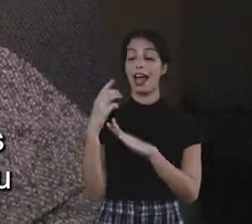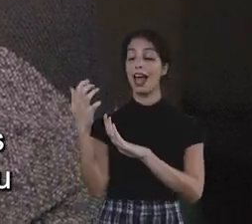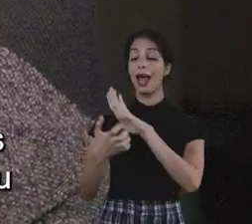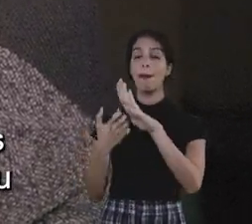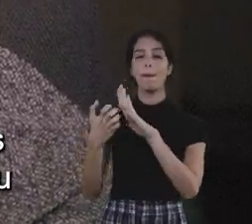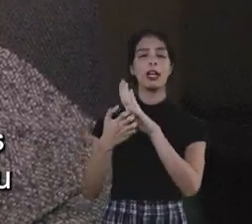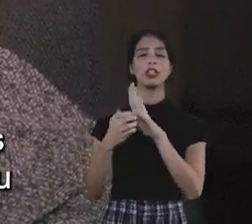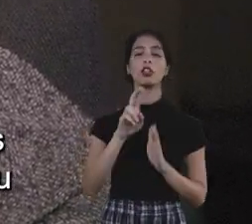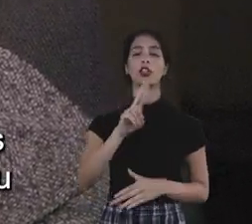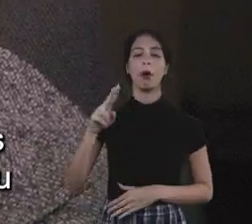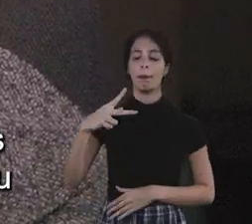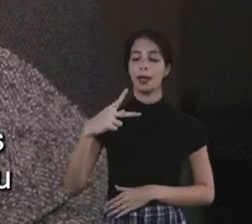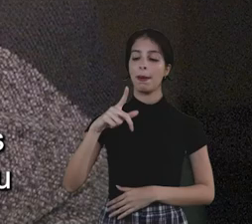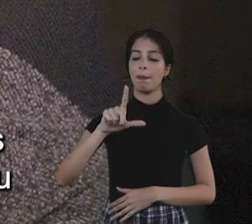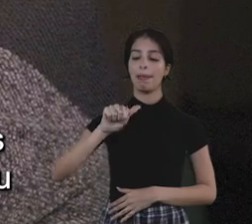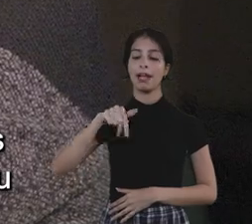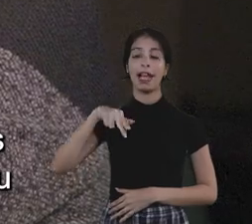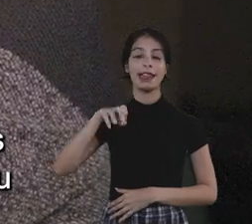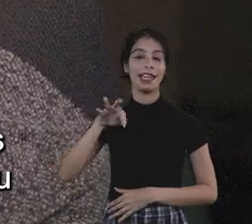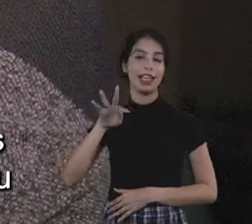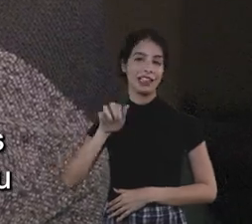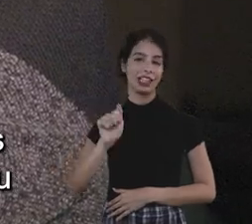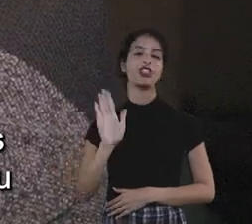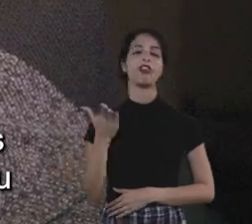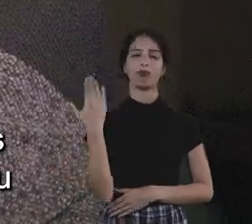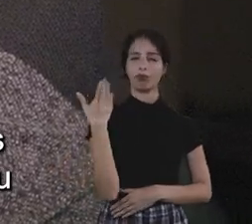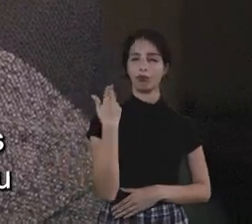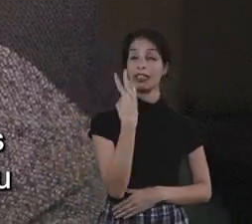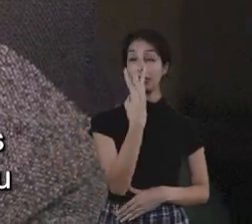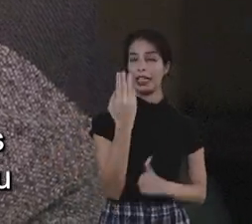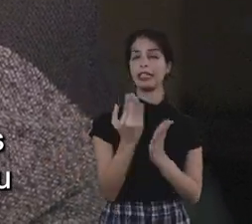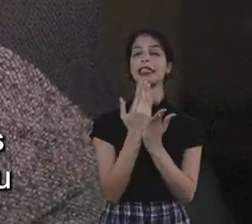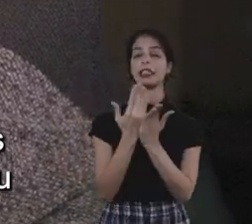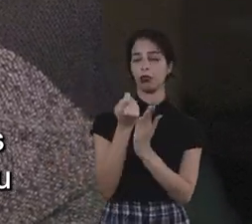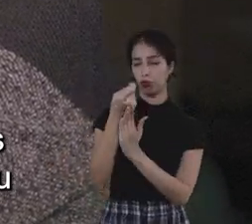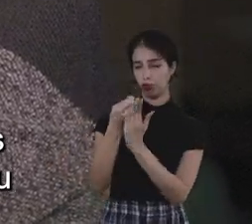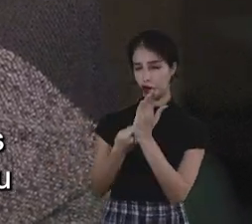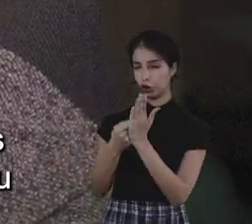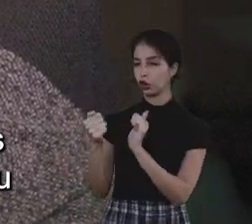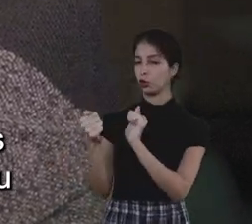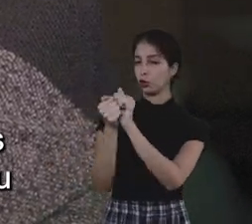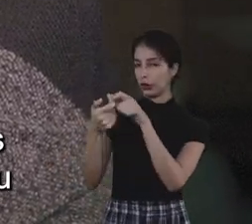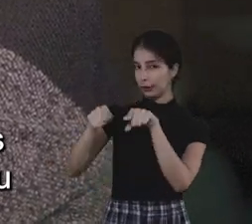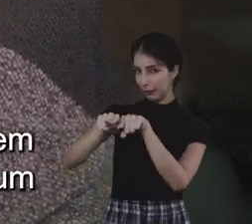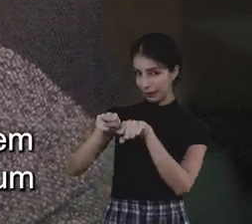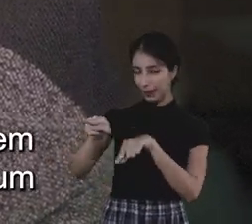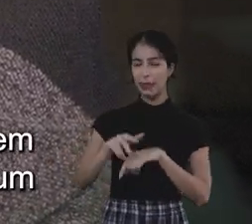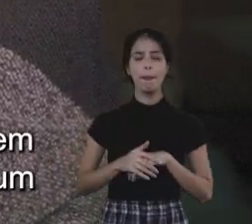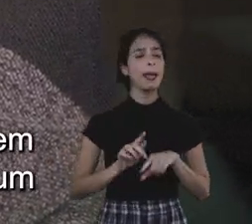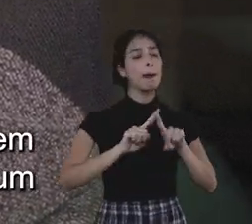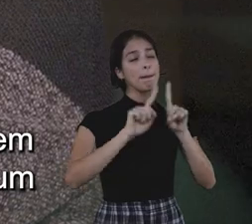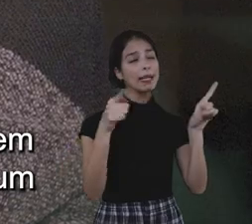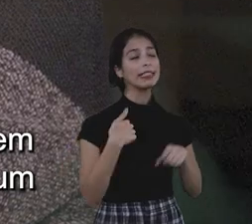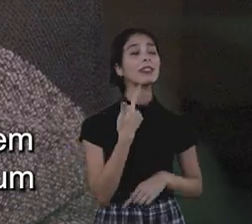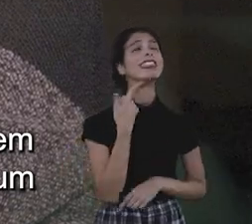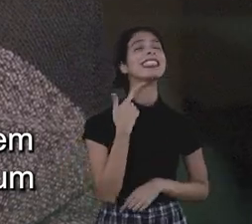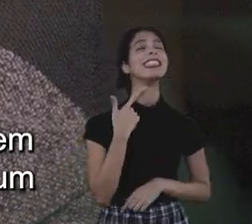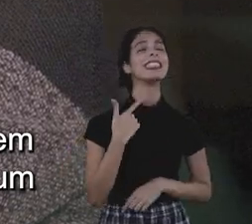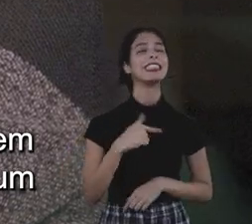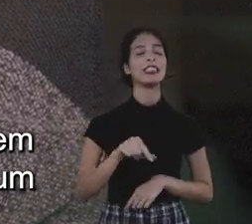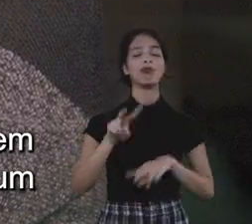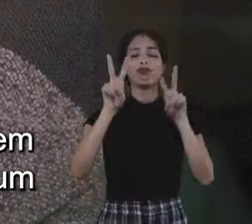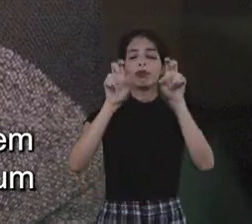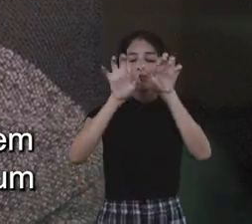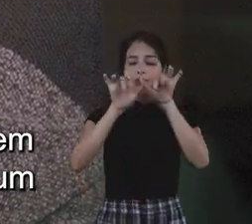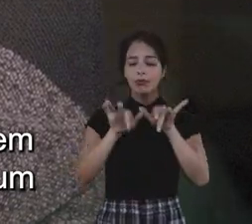planeta onde eu tenho outros três livros livros anteriores a esse e eu fui estudar o meu o meu desejo Isabela é